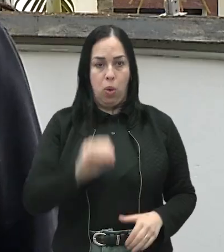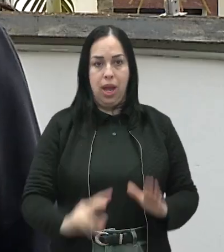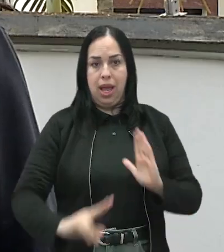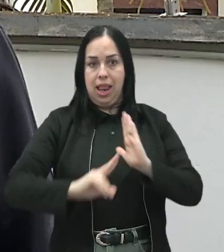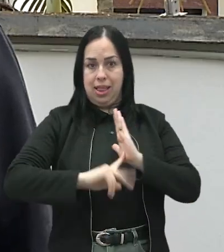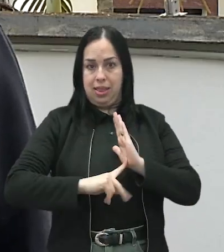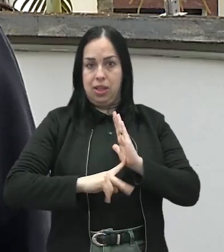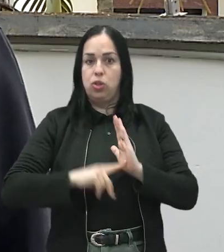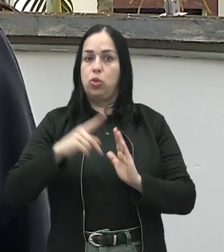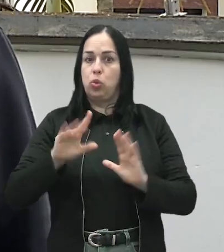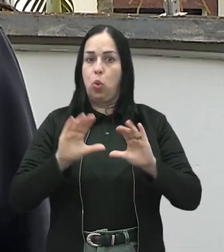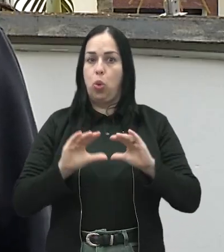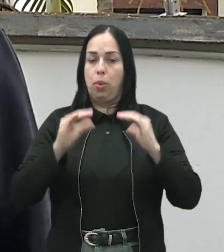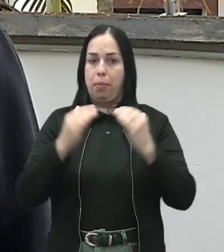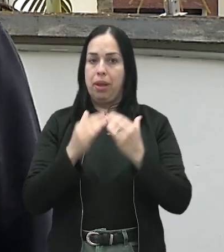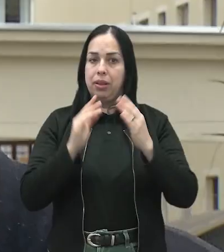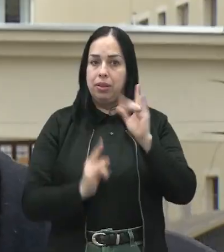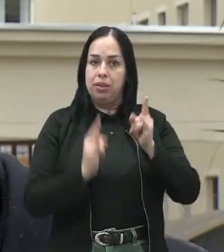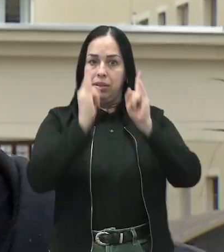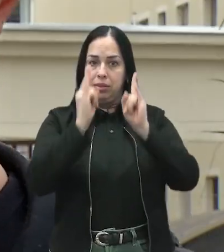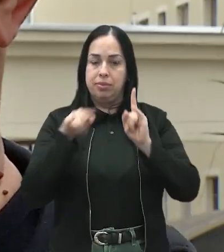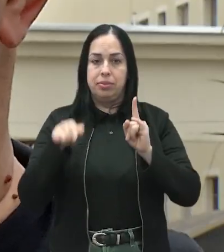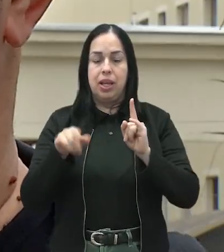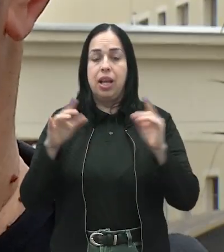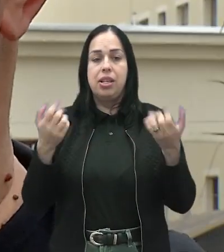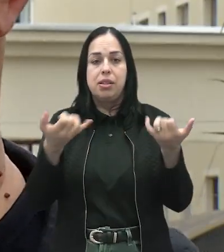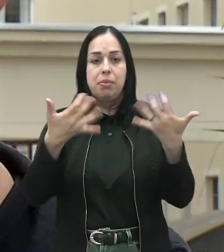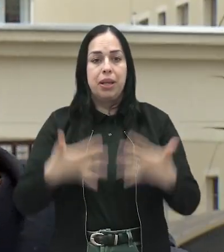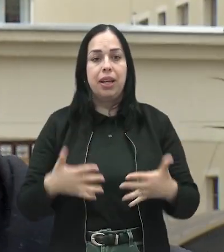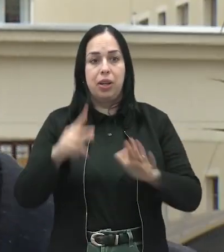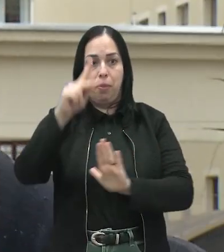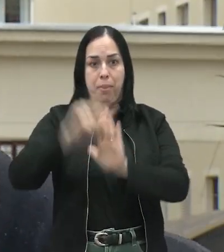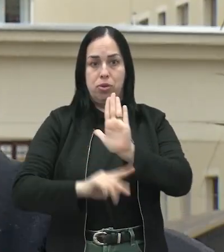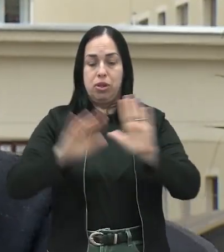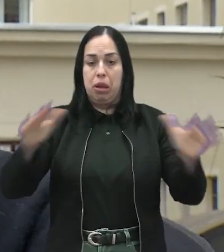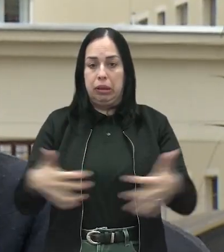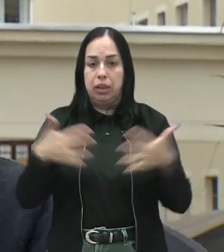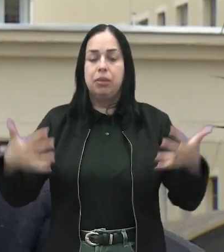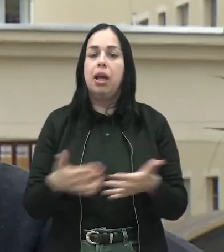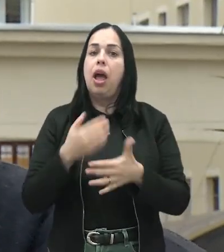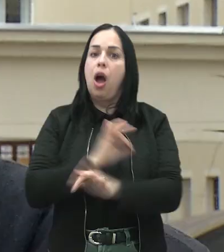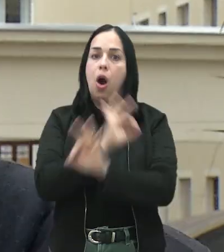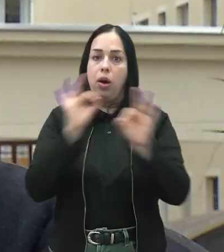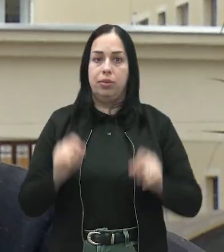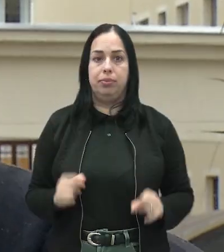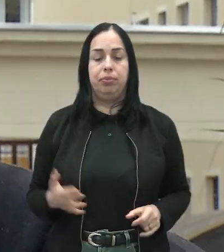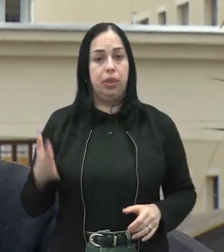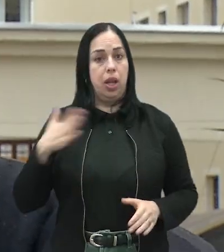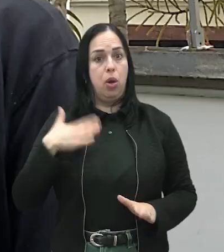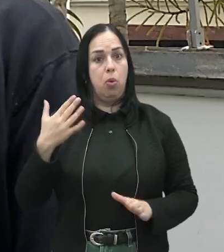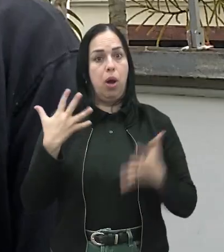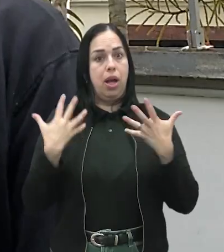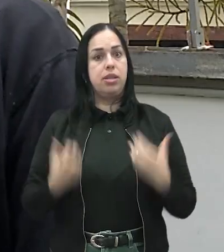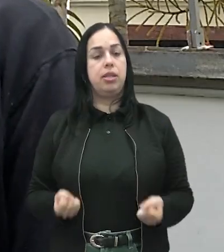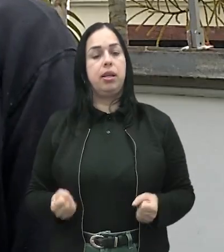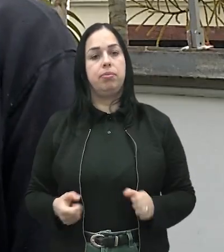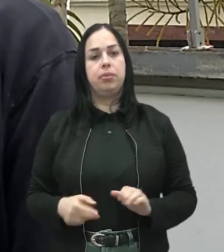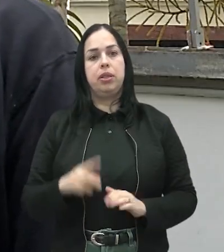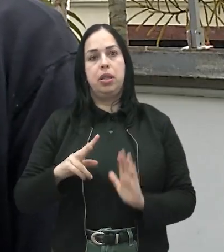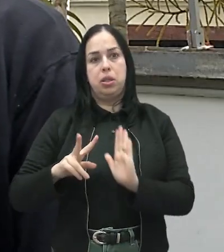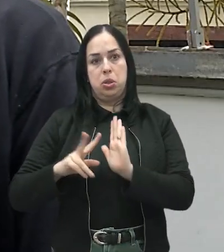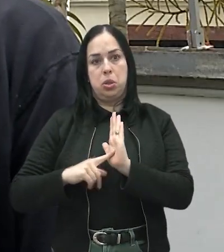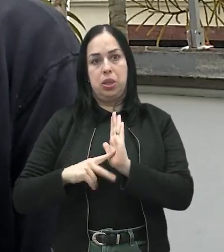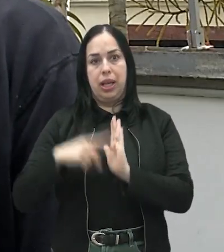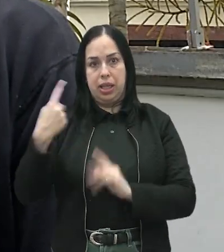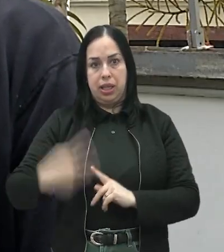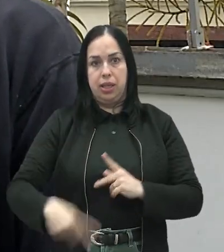deste condomínio em São José e diz que esse programa de incentivo é um grande auxílio na conscientização dos condôminos. Quando eu assumi aqui como